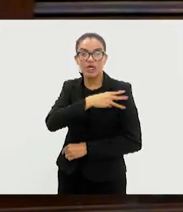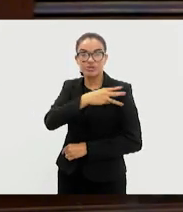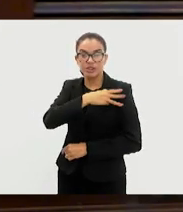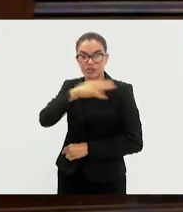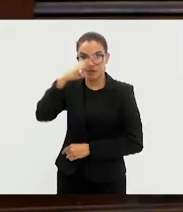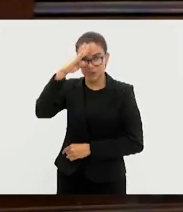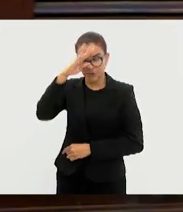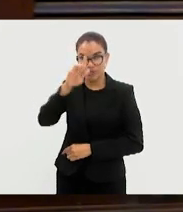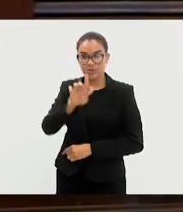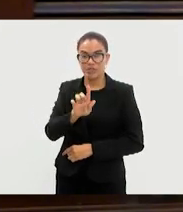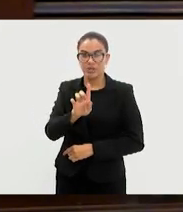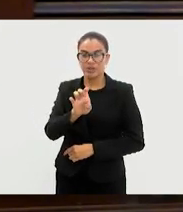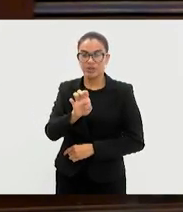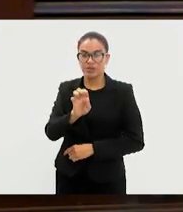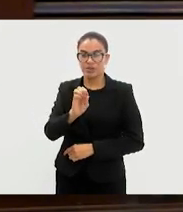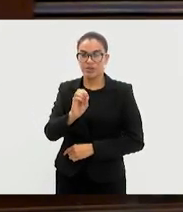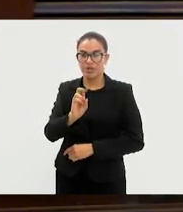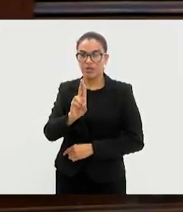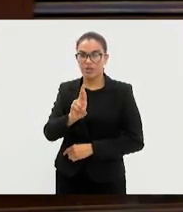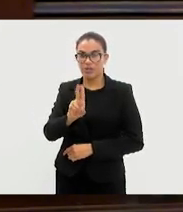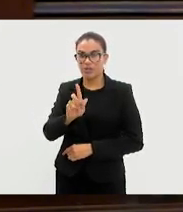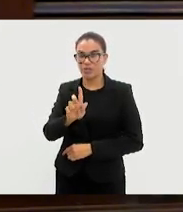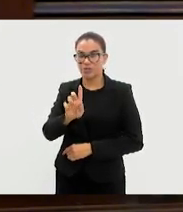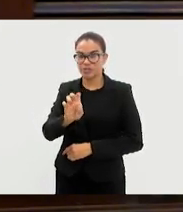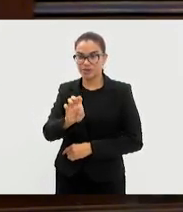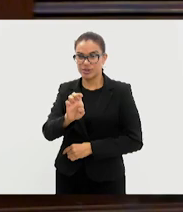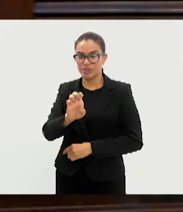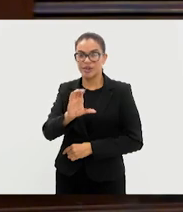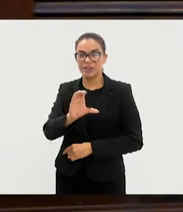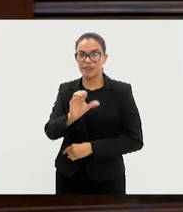Jorge Damião Santana Carvalho,